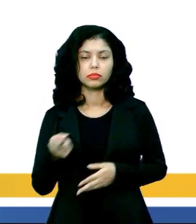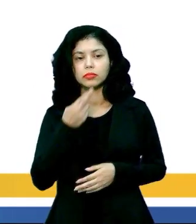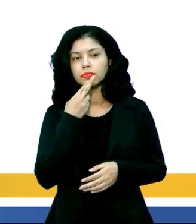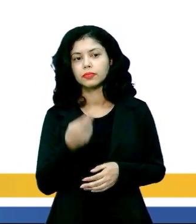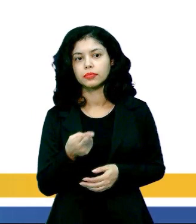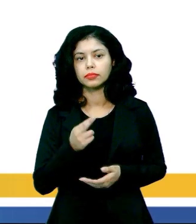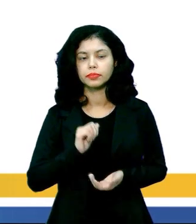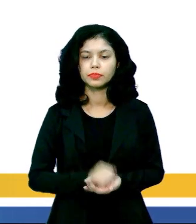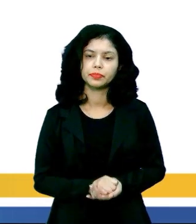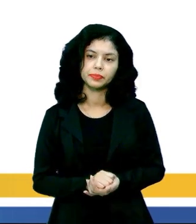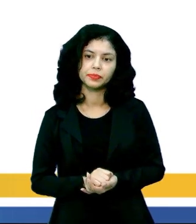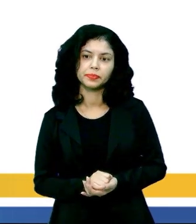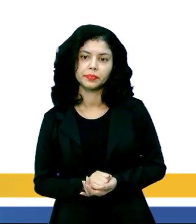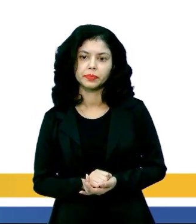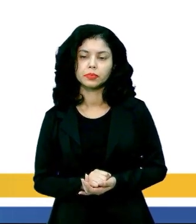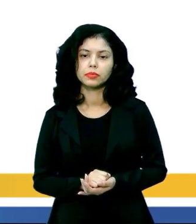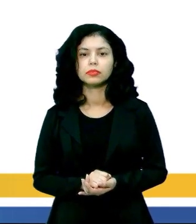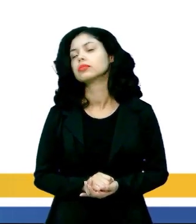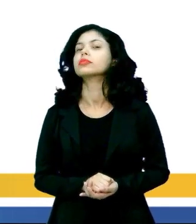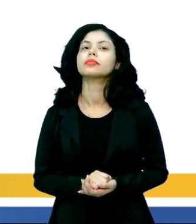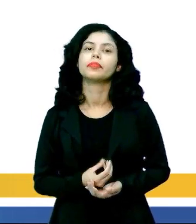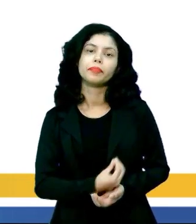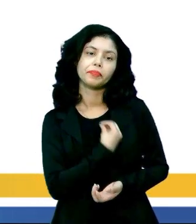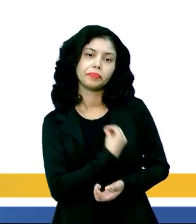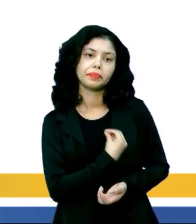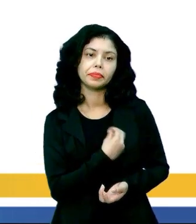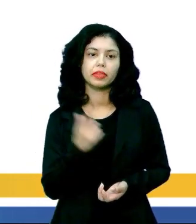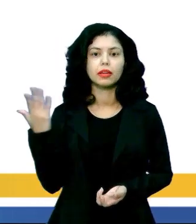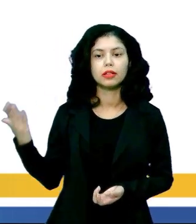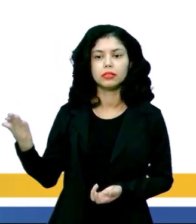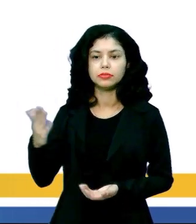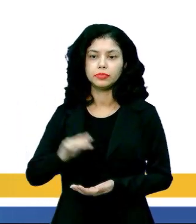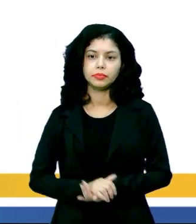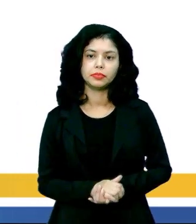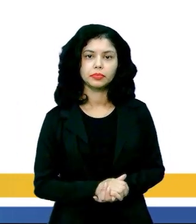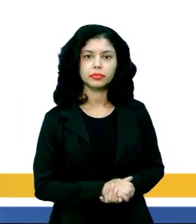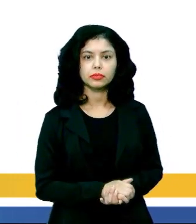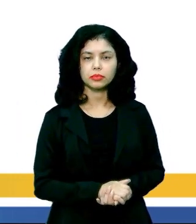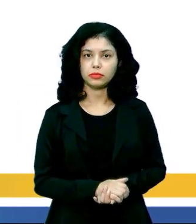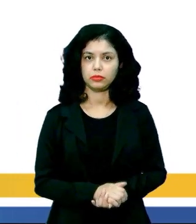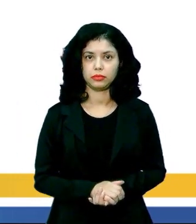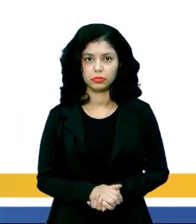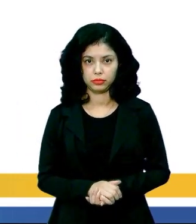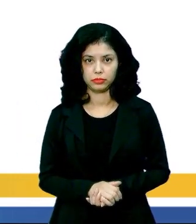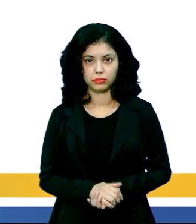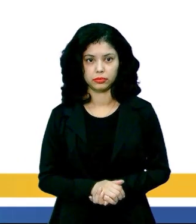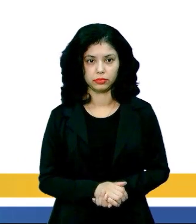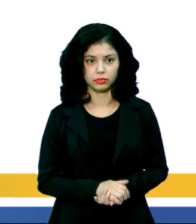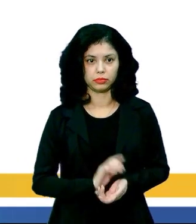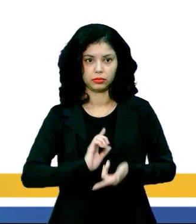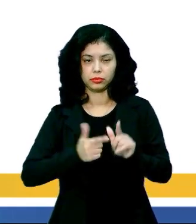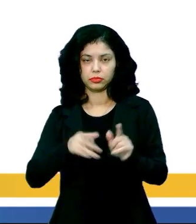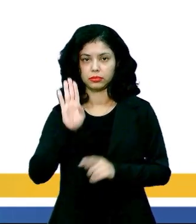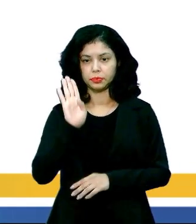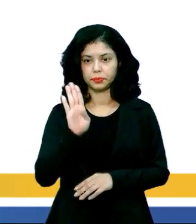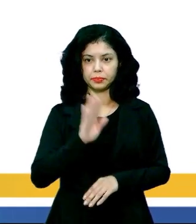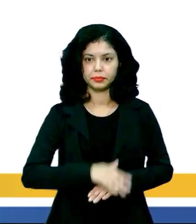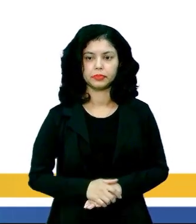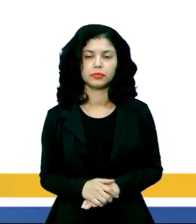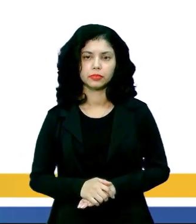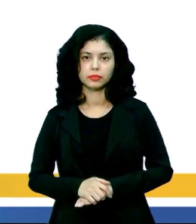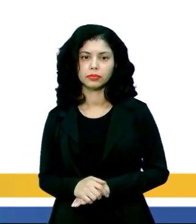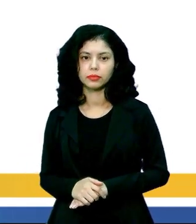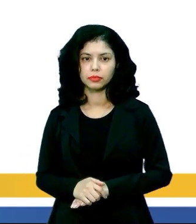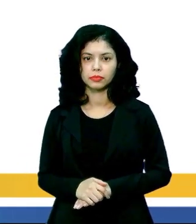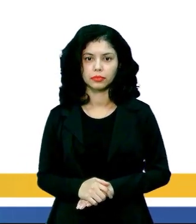seria a concentração do sulfato de bário presente nessa solução. Beleza? Então, olha só, nosso gabarito, letra B. Você